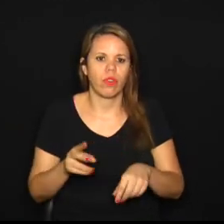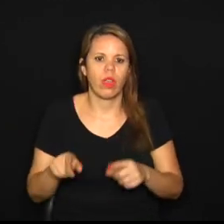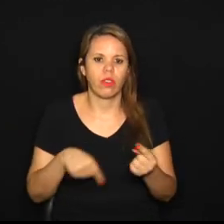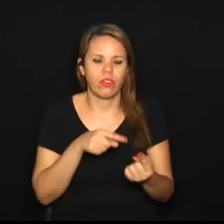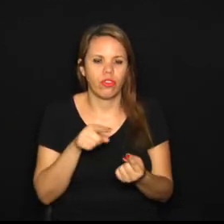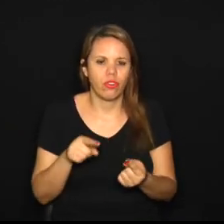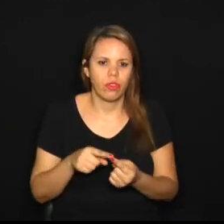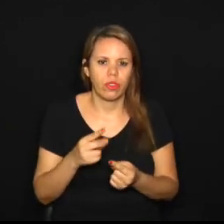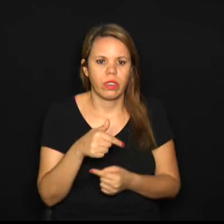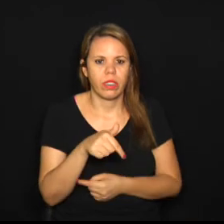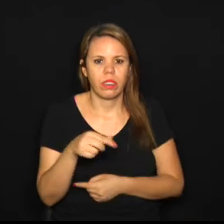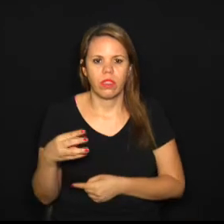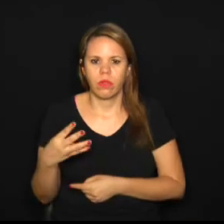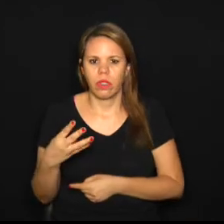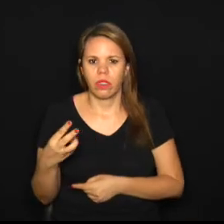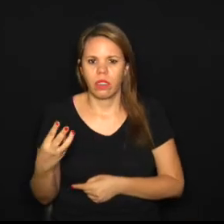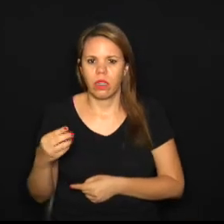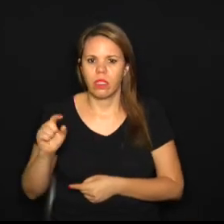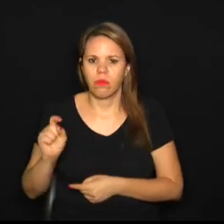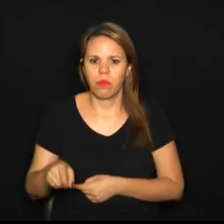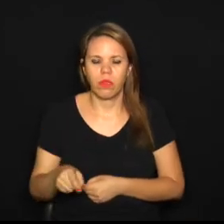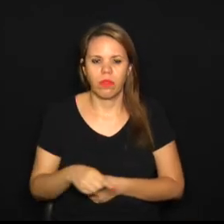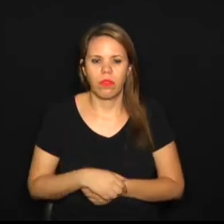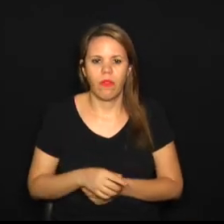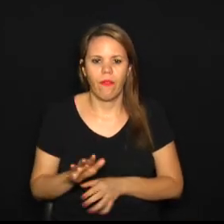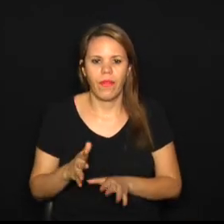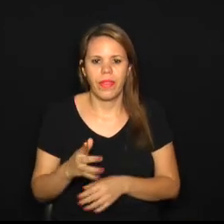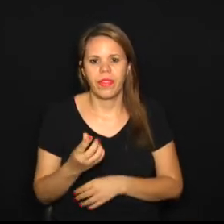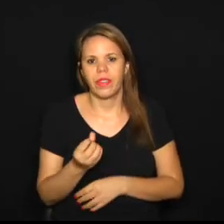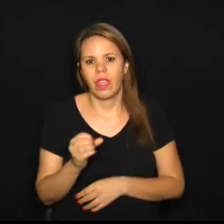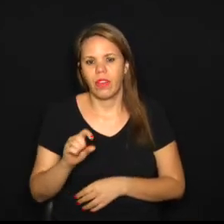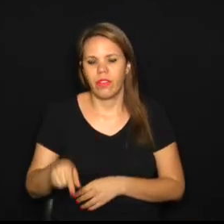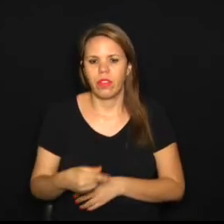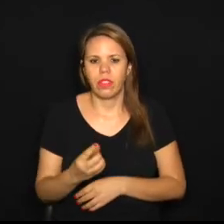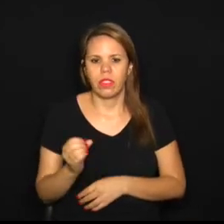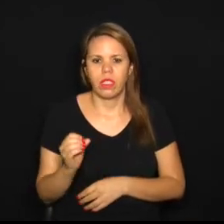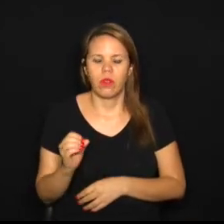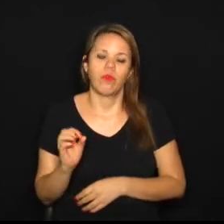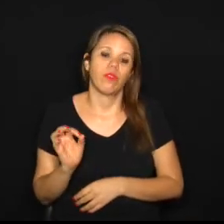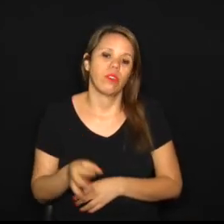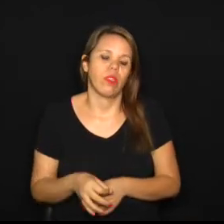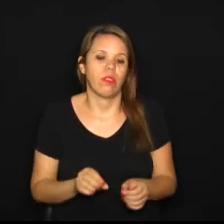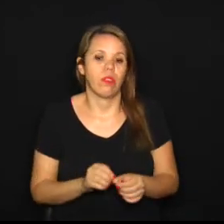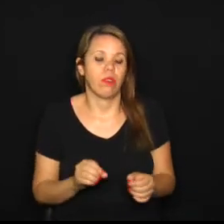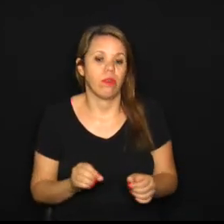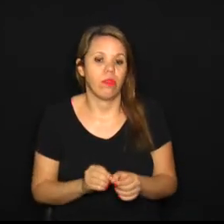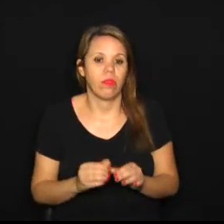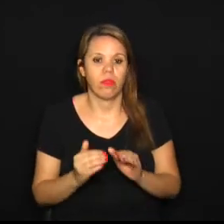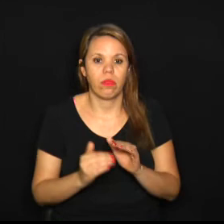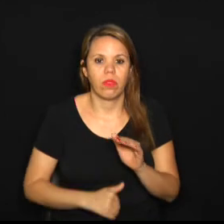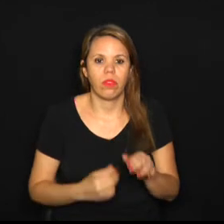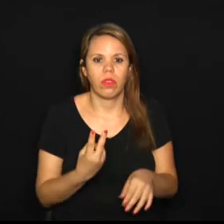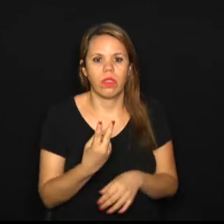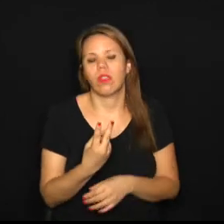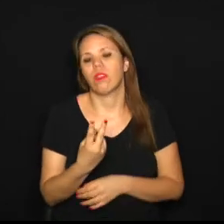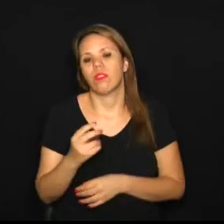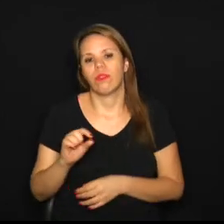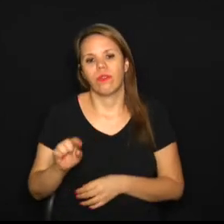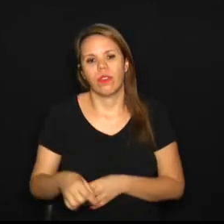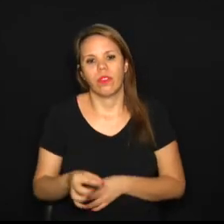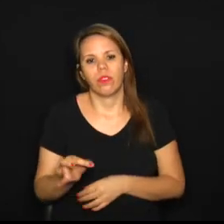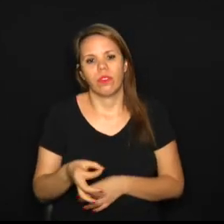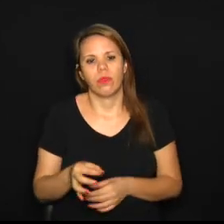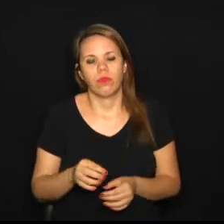343.700.000, variou 0,5%. Os repasses do FNDE tiveram uma queda de 10,2%,